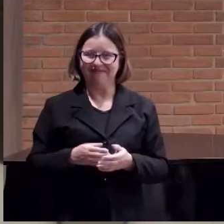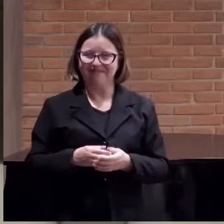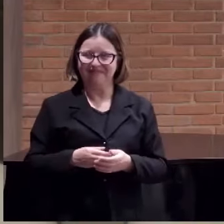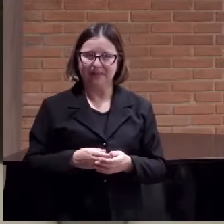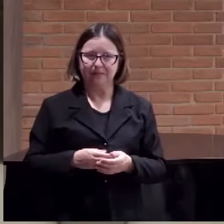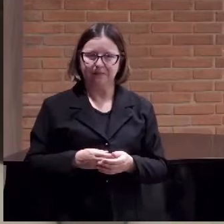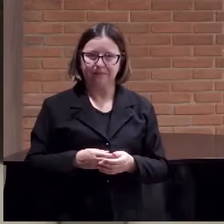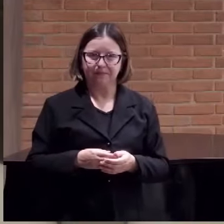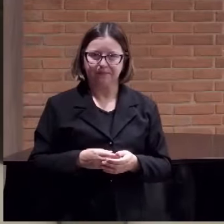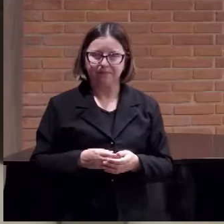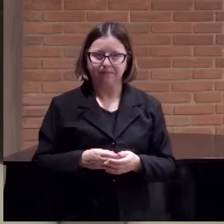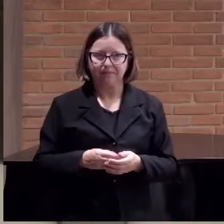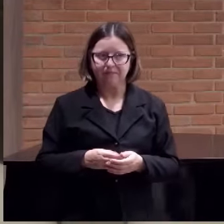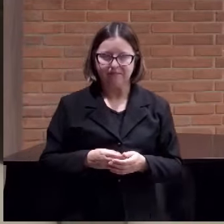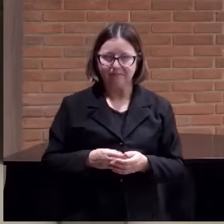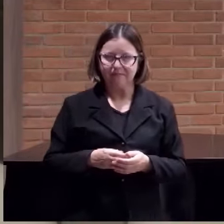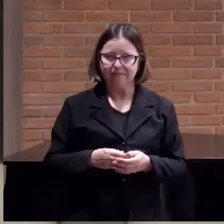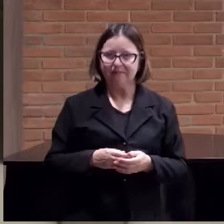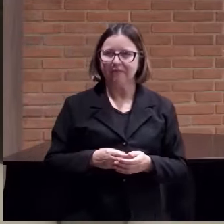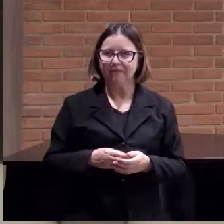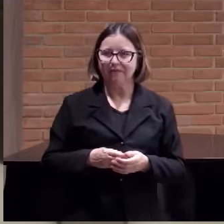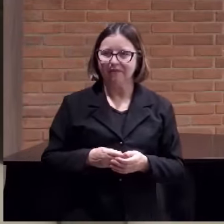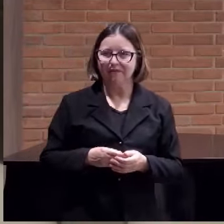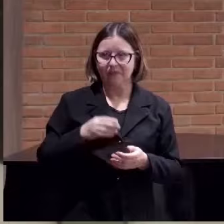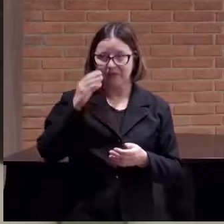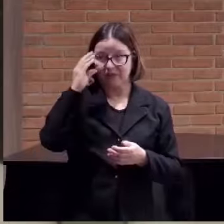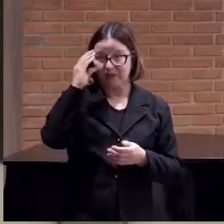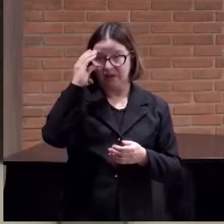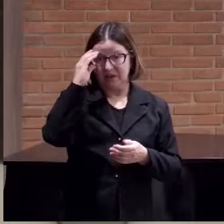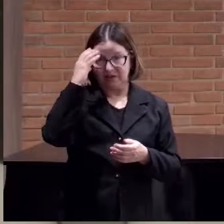A situação vai ficar pior.